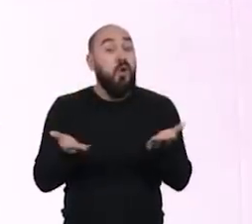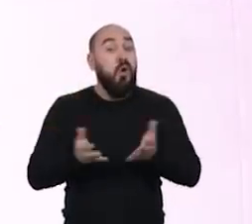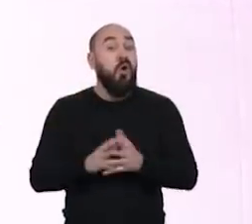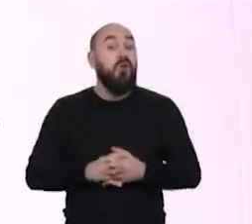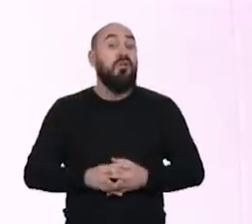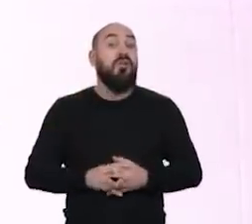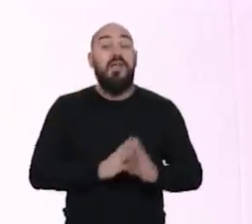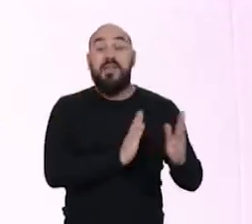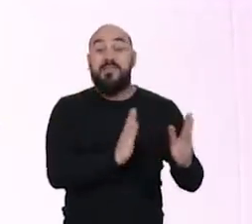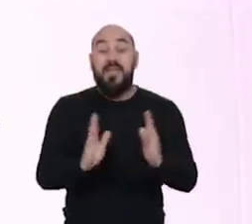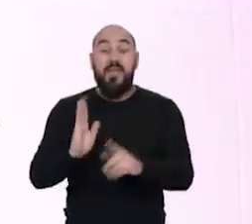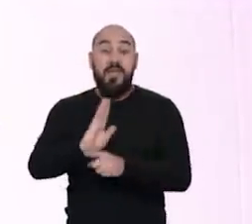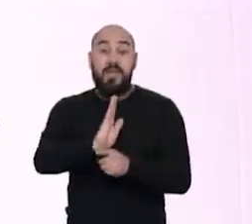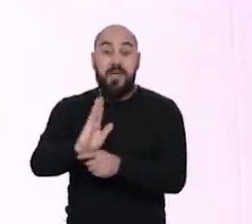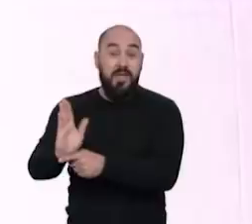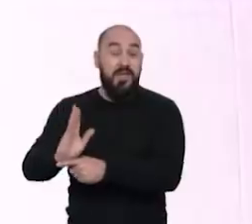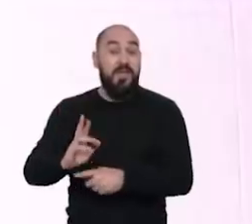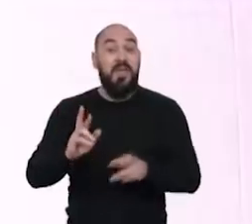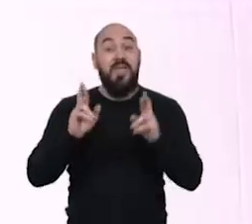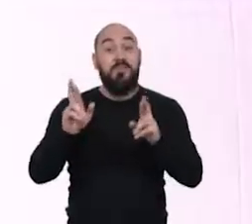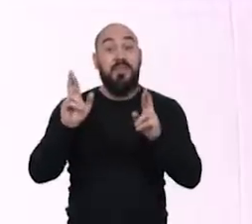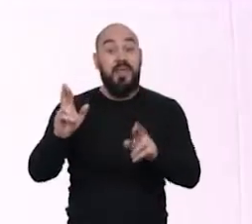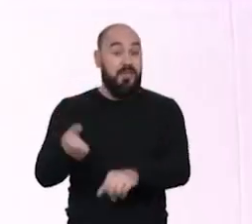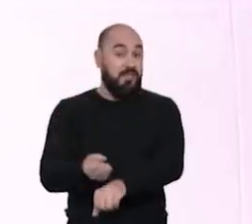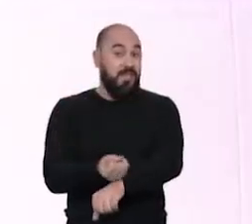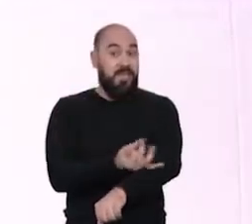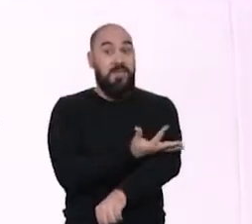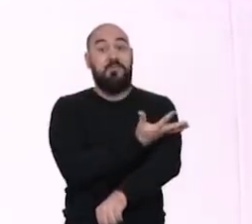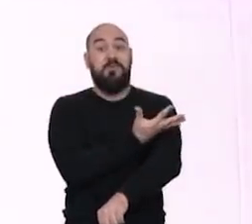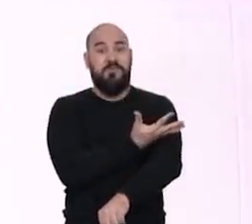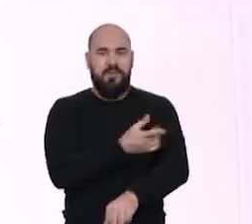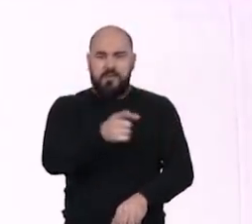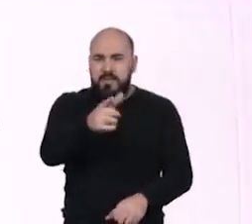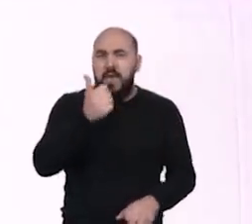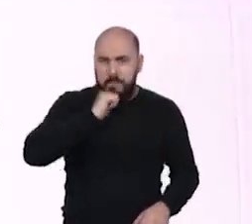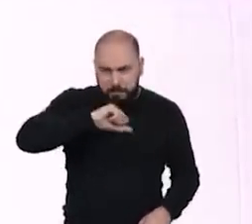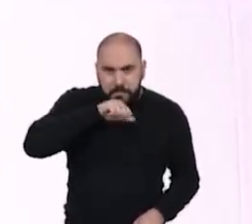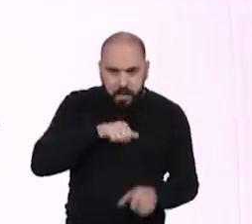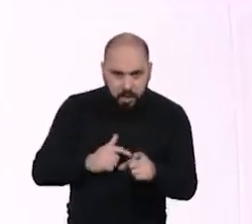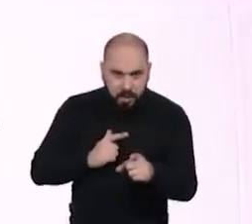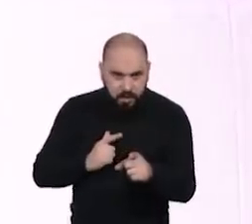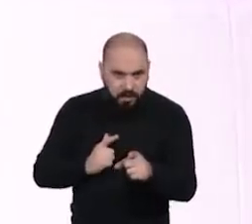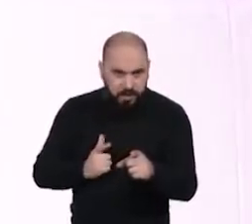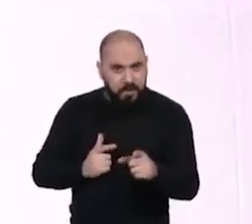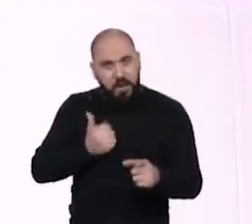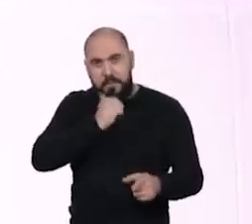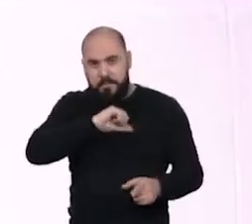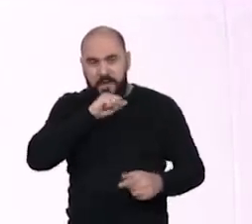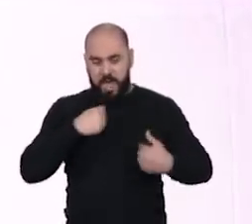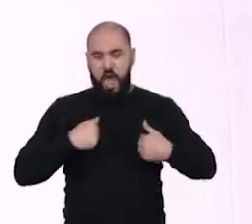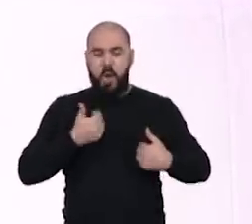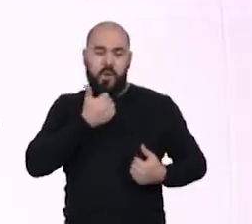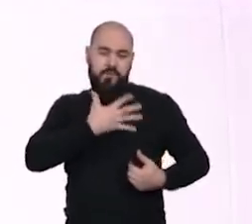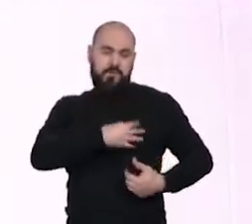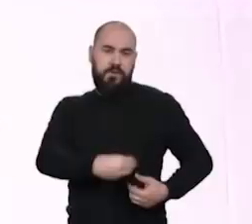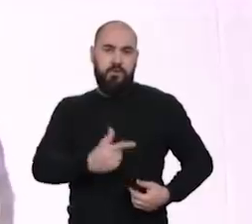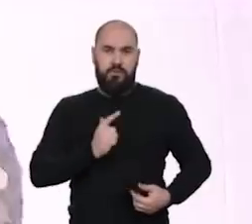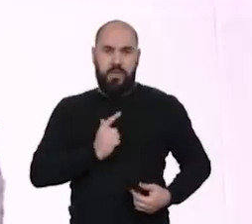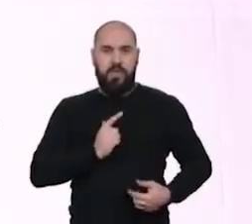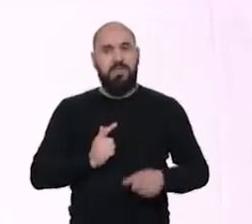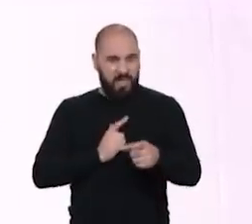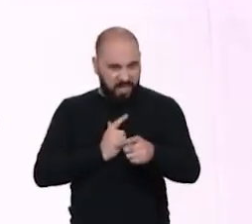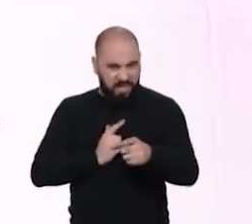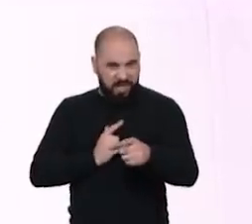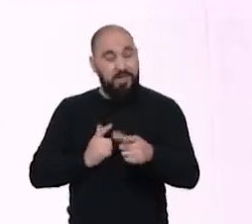nossa série Esperança para as Emoções. Agora, você é mãe? Pai? É isso? Imagine que se você tivesse que lidar